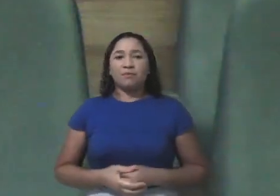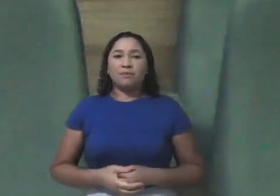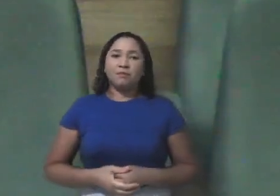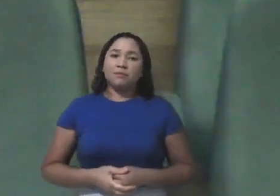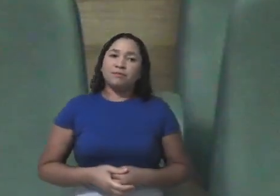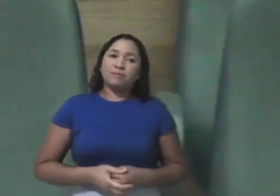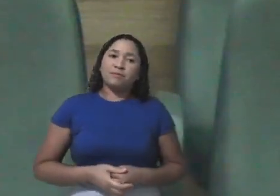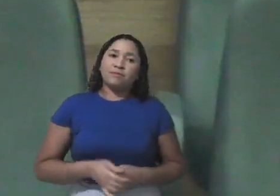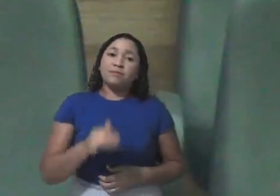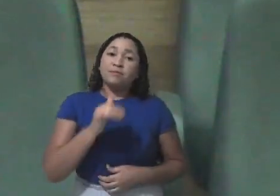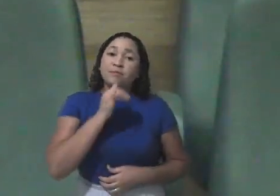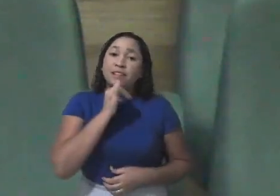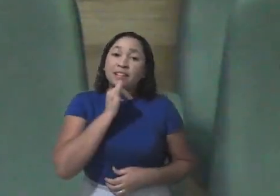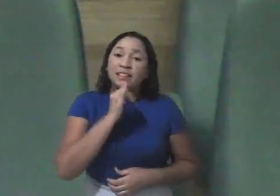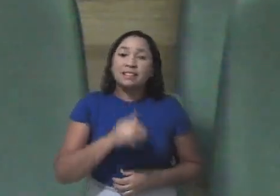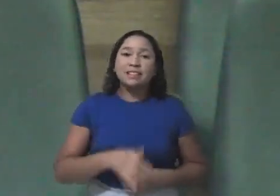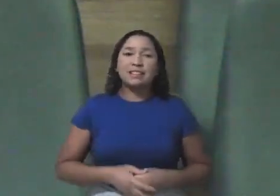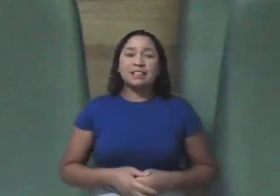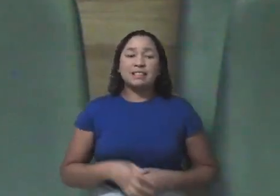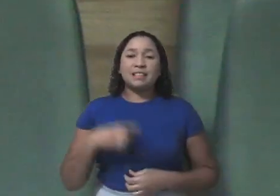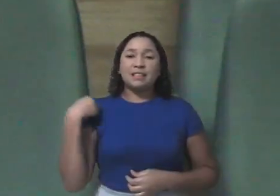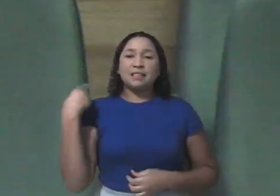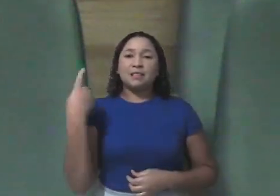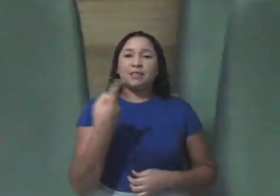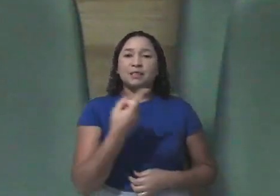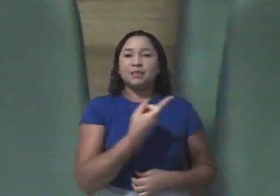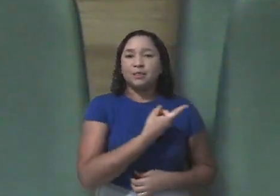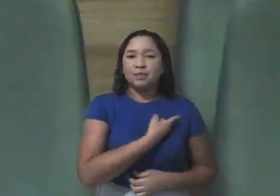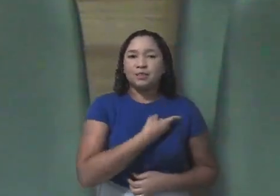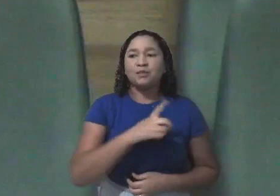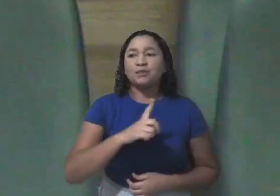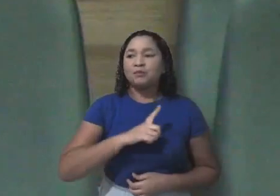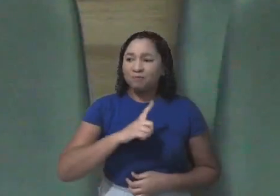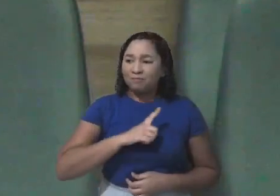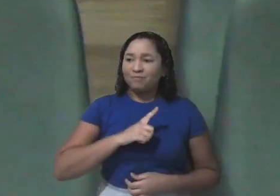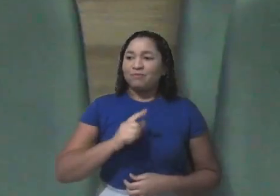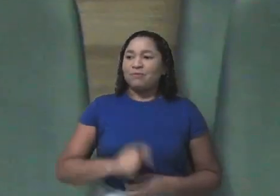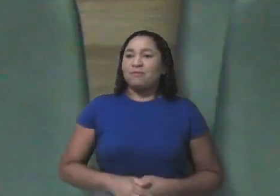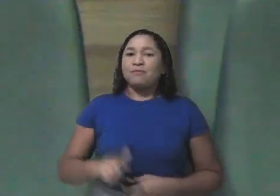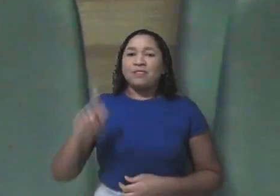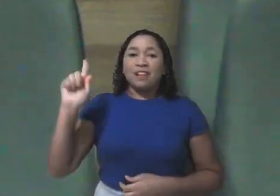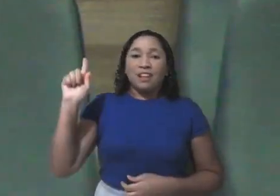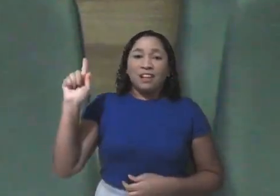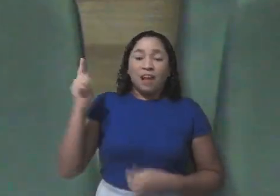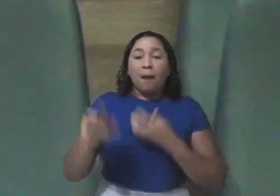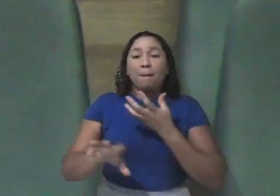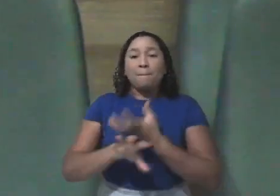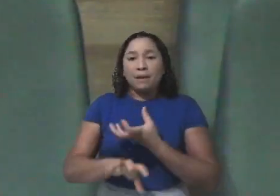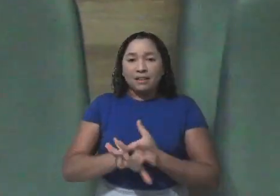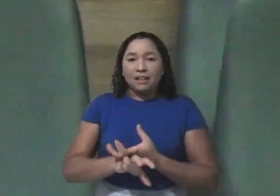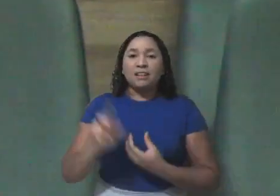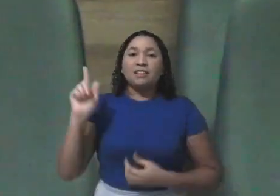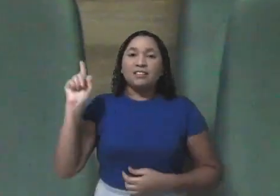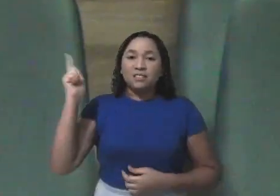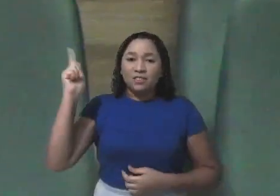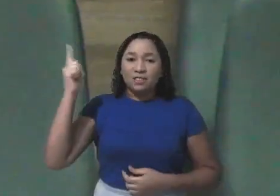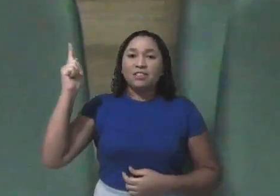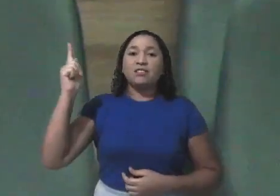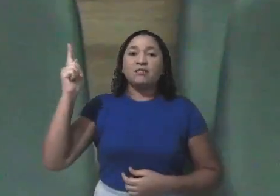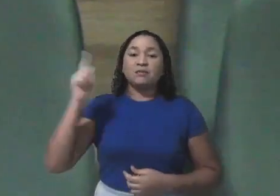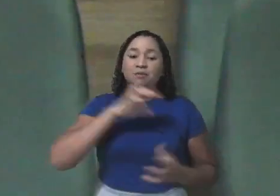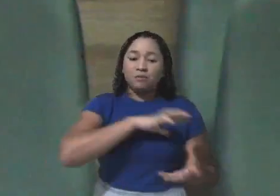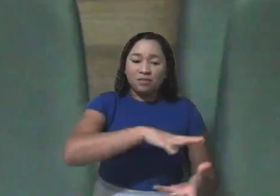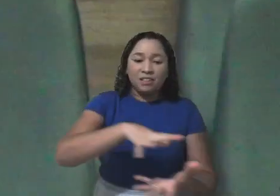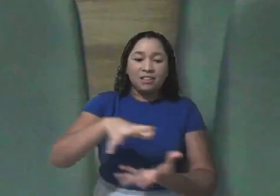exemplo, nós temos geografia bíblica. Quando nós estudamos teologia, na abordagem sistemática, nós estudamos uma